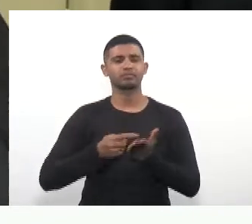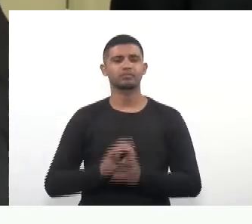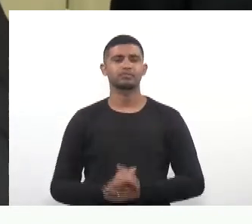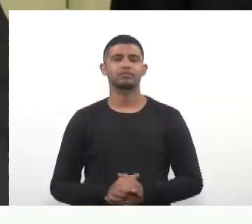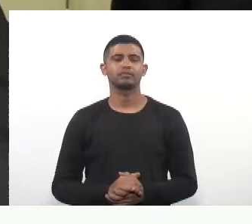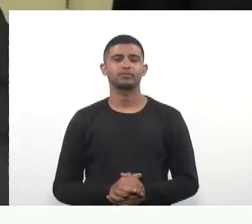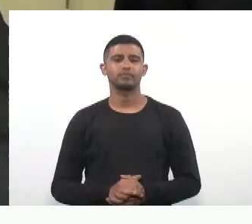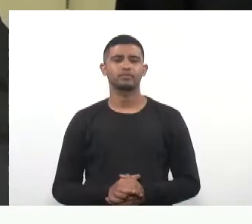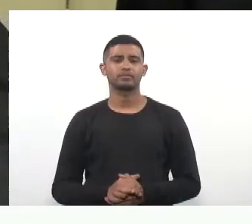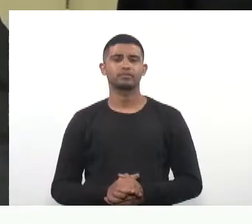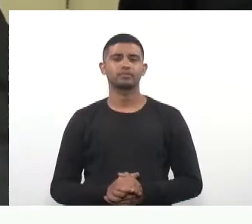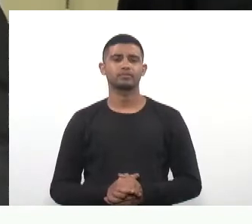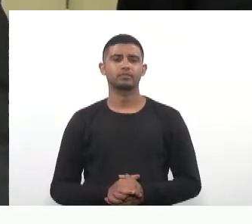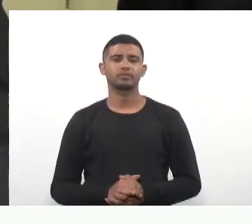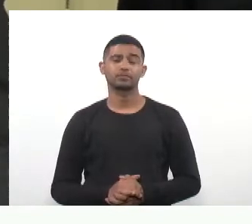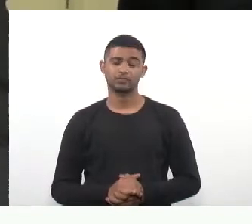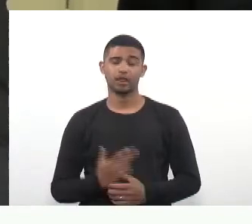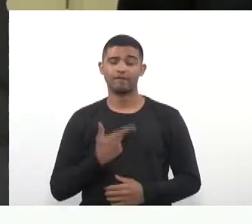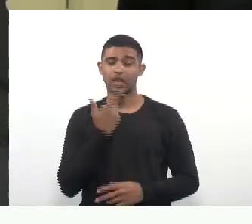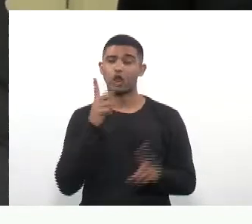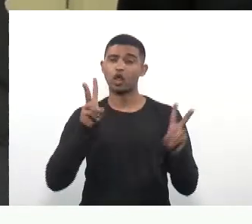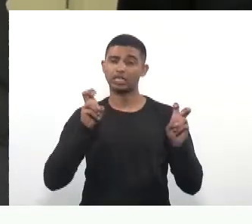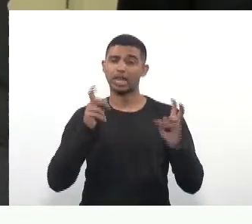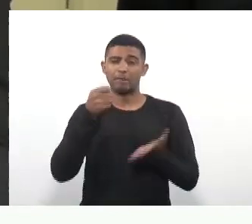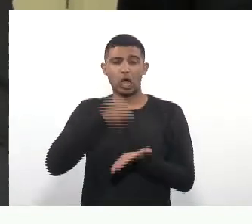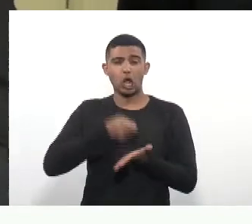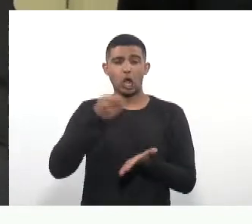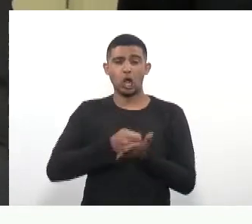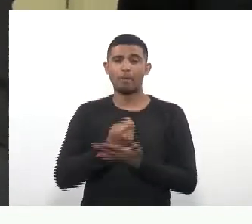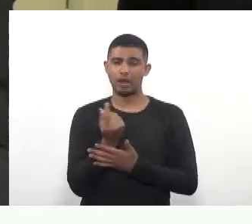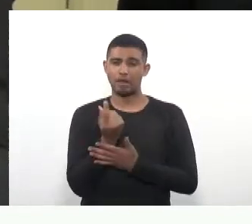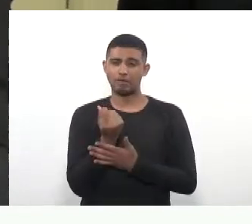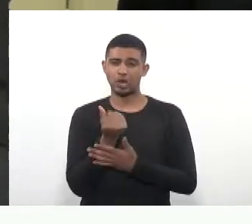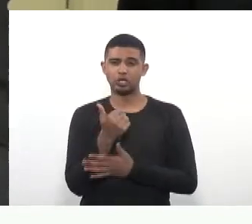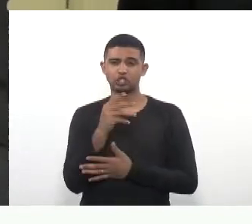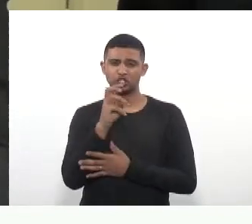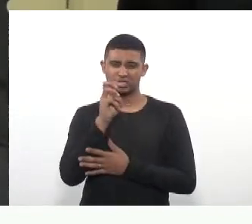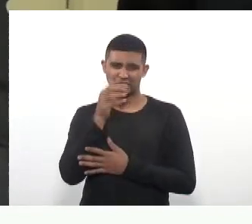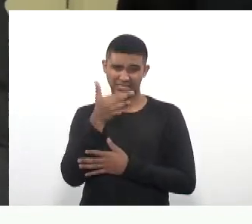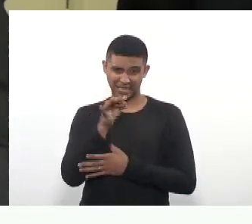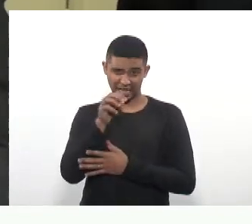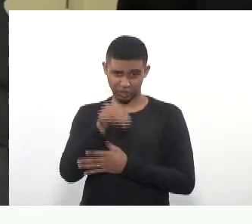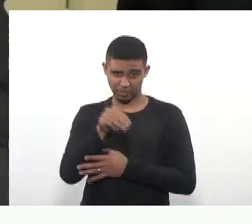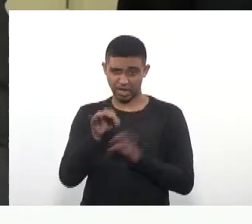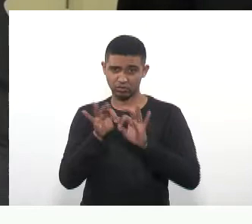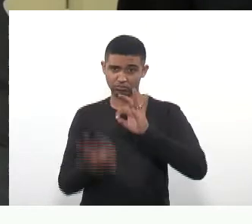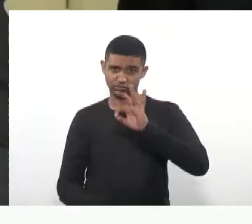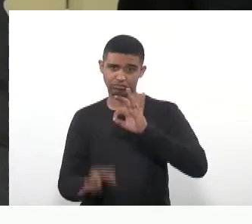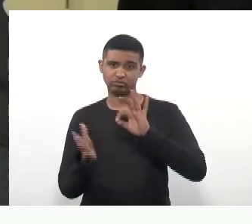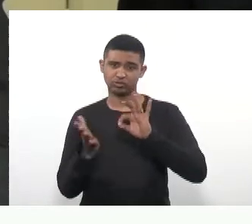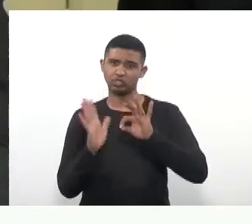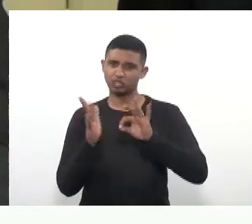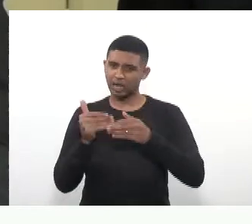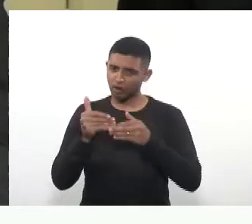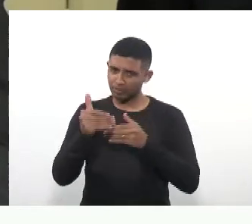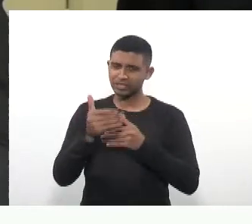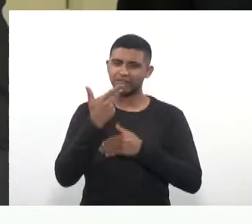Quanto à cobrança dos 10 metros cúbicos, posso iniciar por ali, porque isso já é um